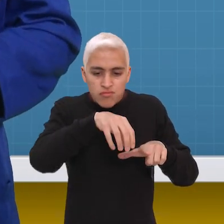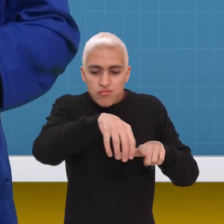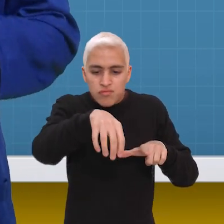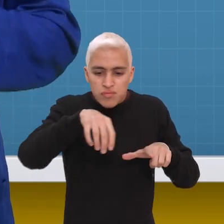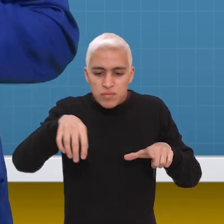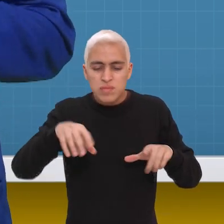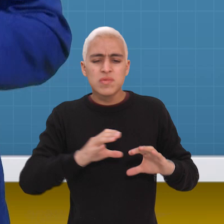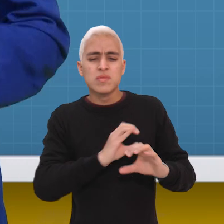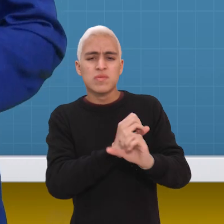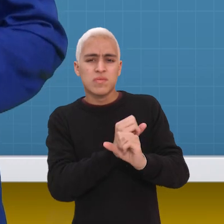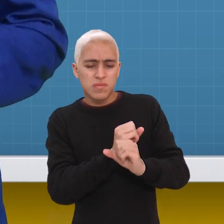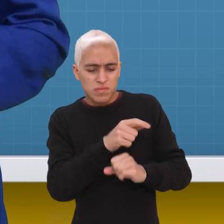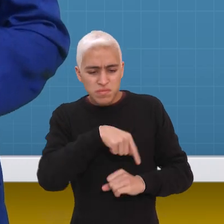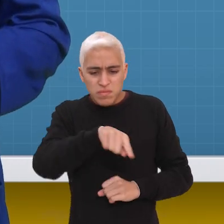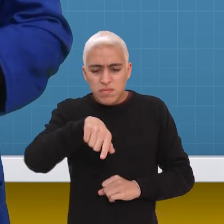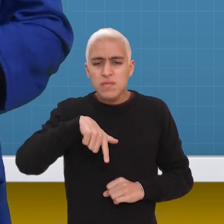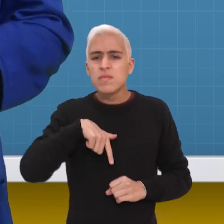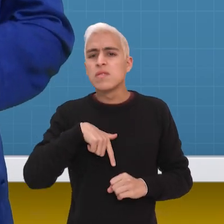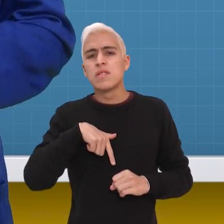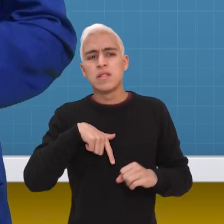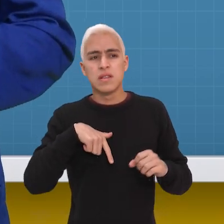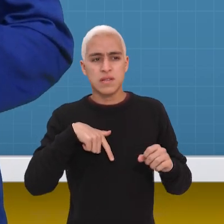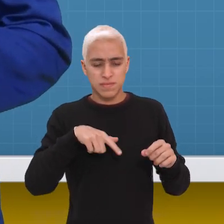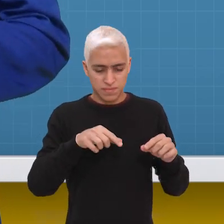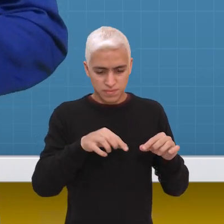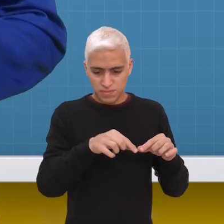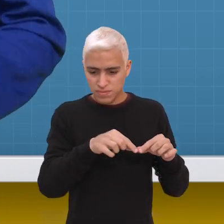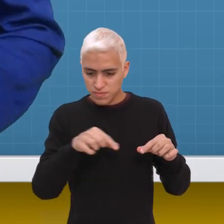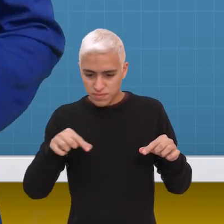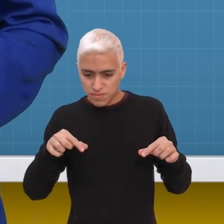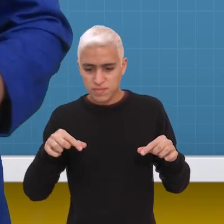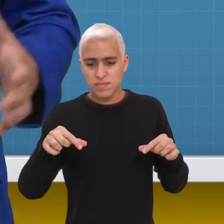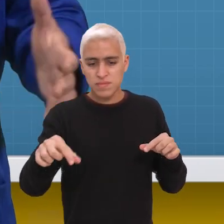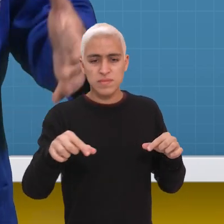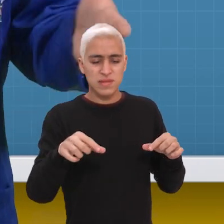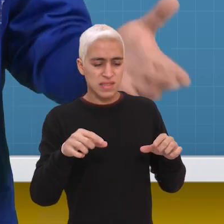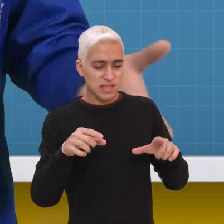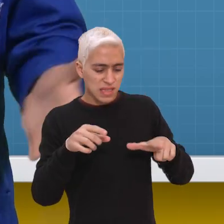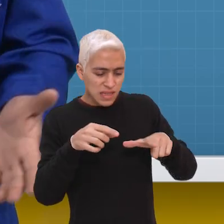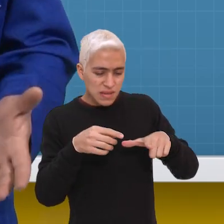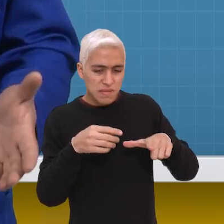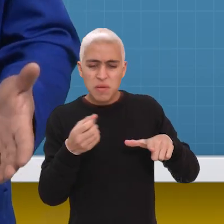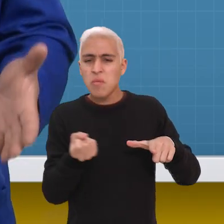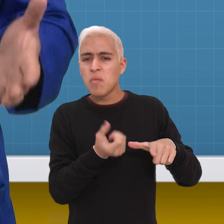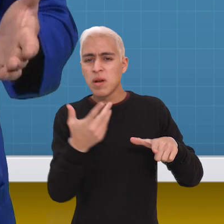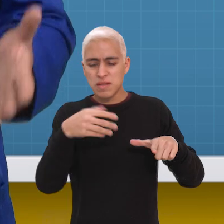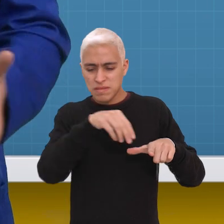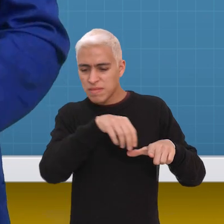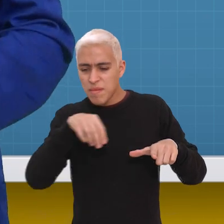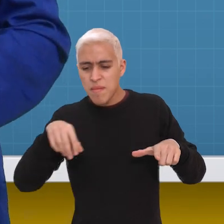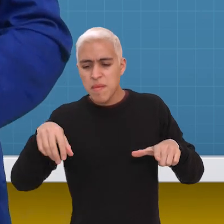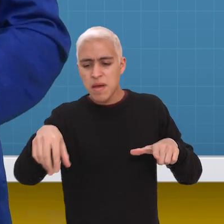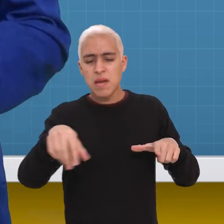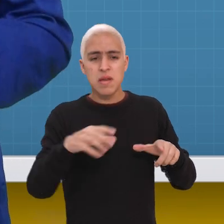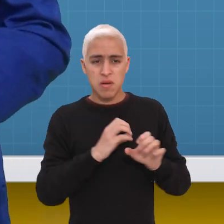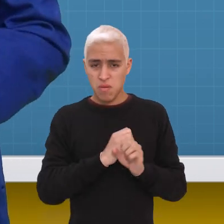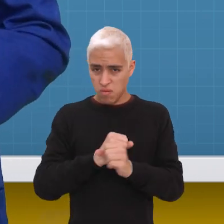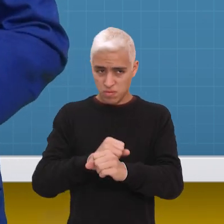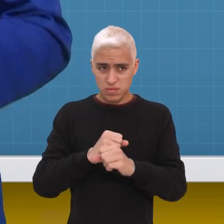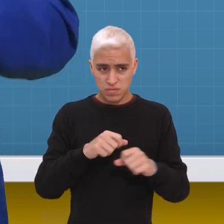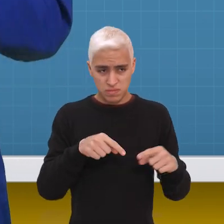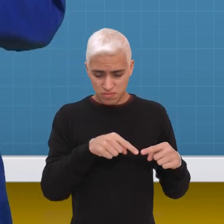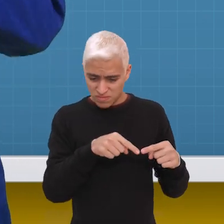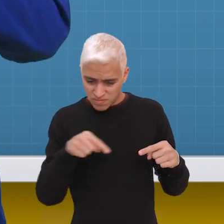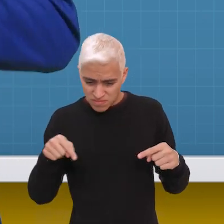bem. Quantas casas ele tem na largura e na altura, ou cada lado do tabuleiro? Quantas casas tem? Conte